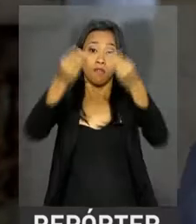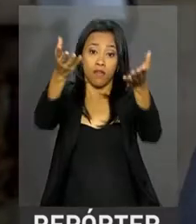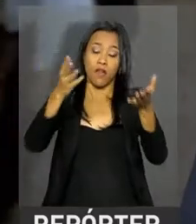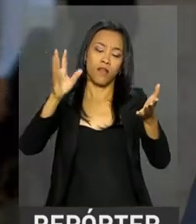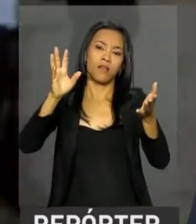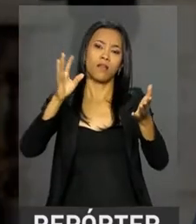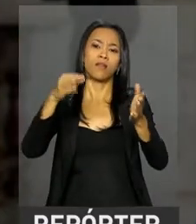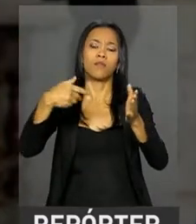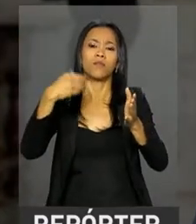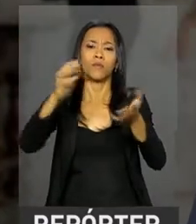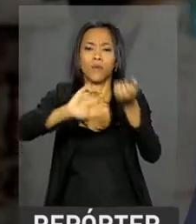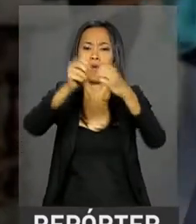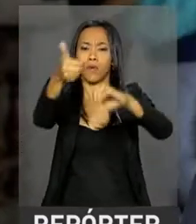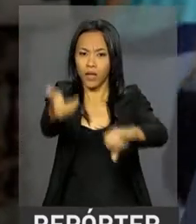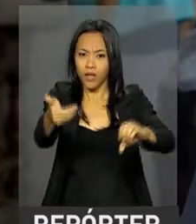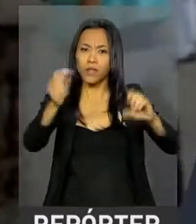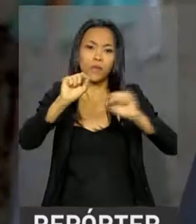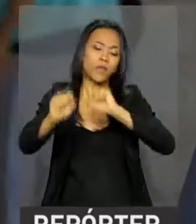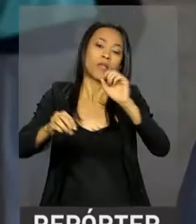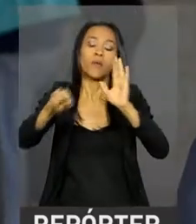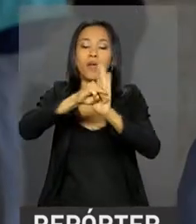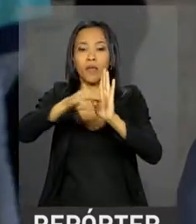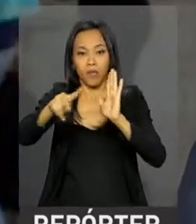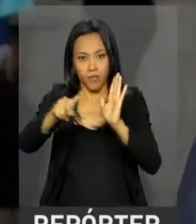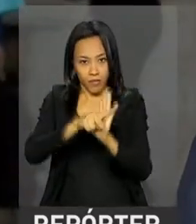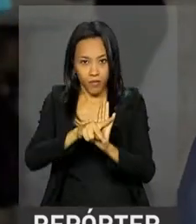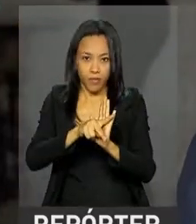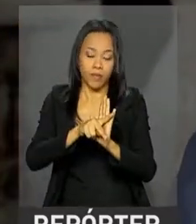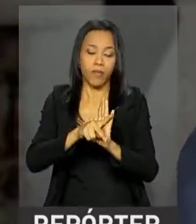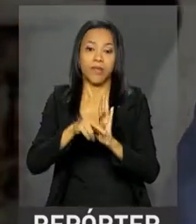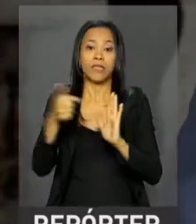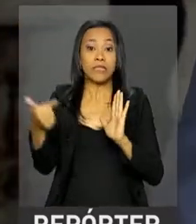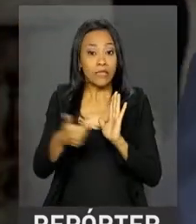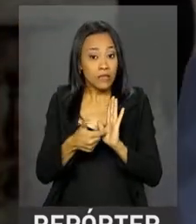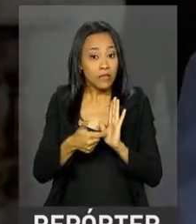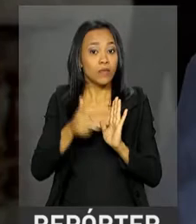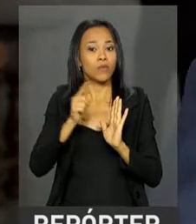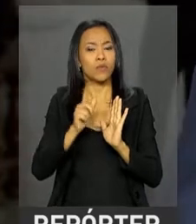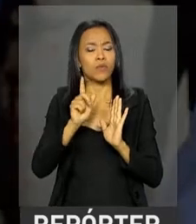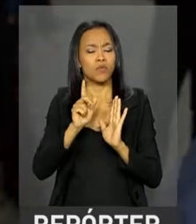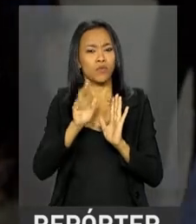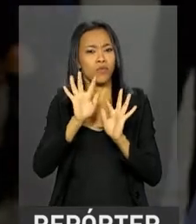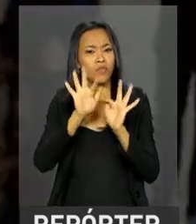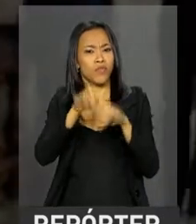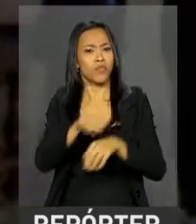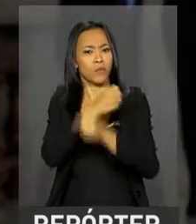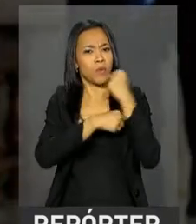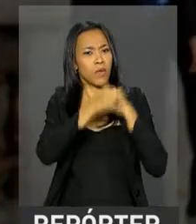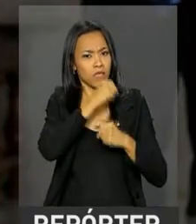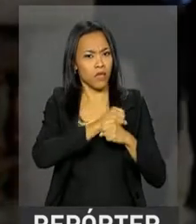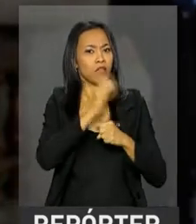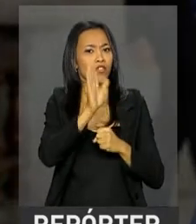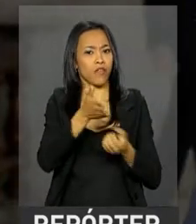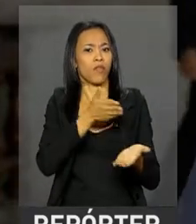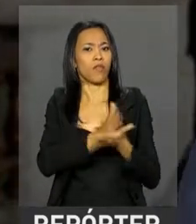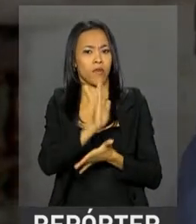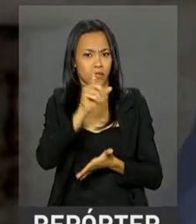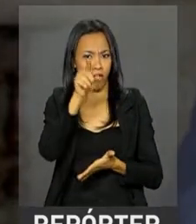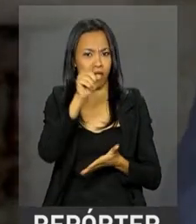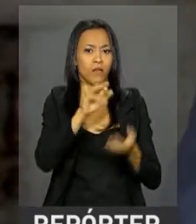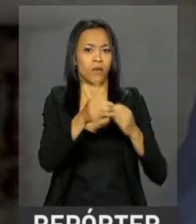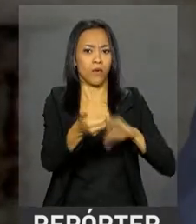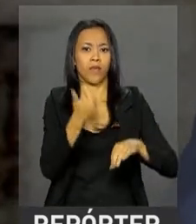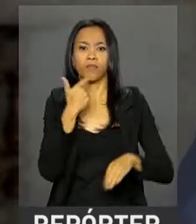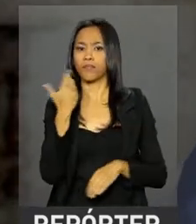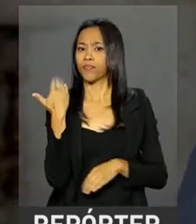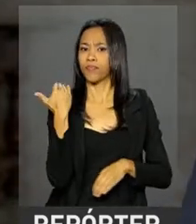federal ao Congresso Nacional na forma de medida provisória, isso no final do ano passado, e foi aprovada lá no Congresso Nacional